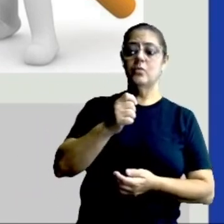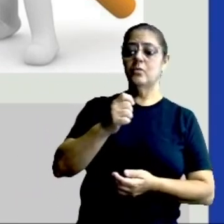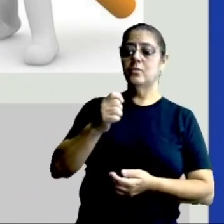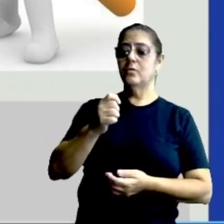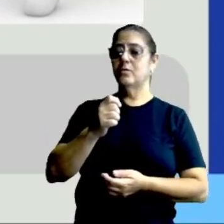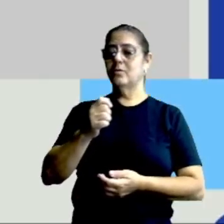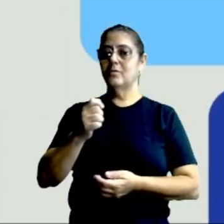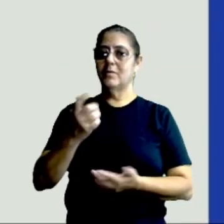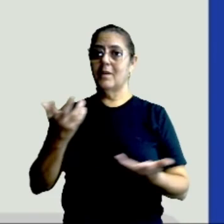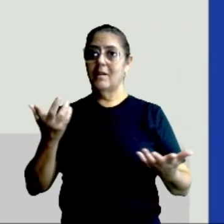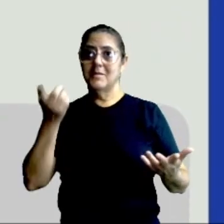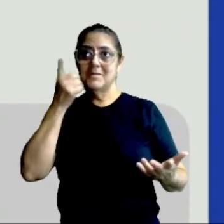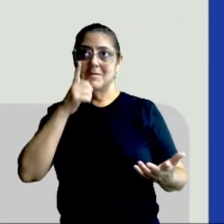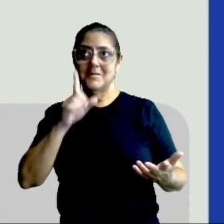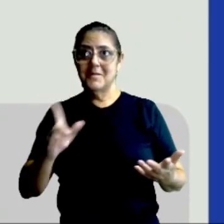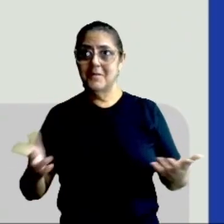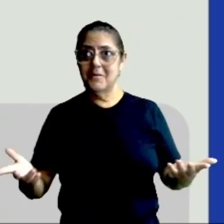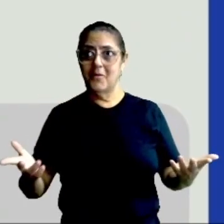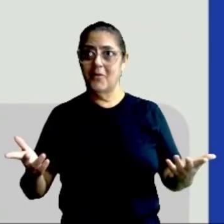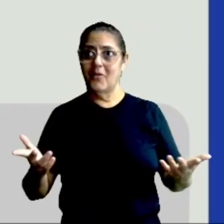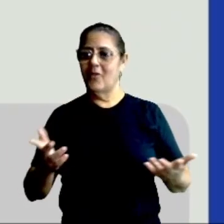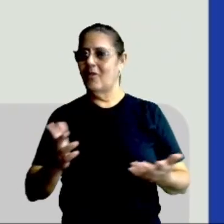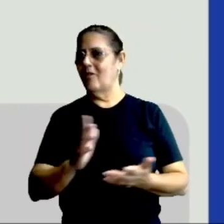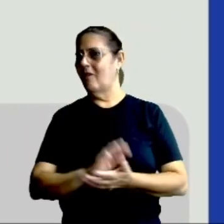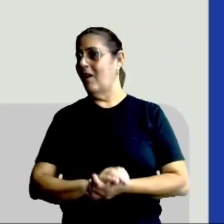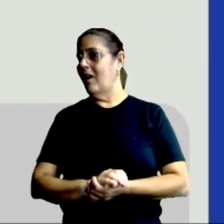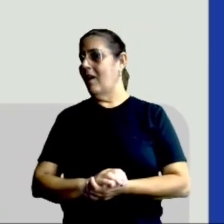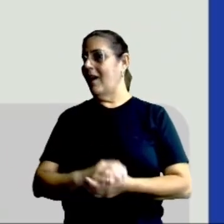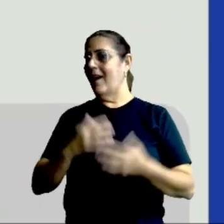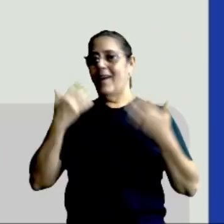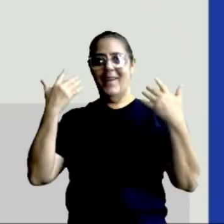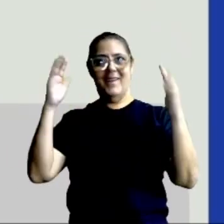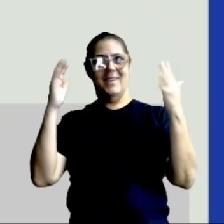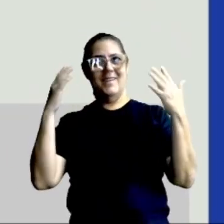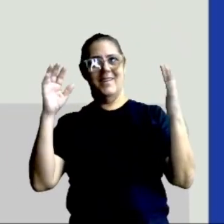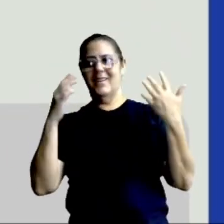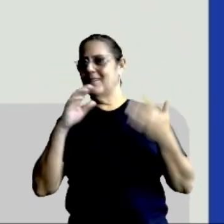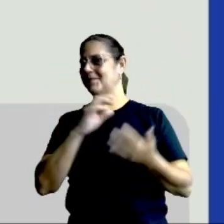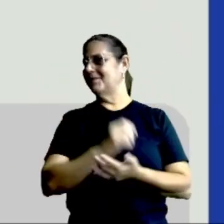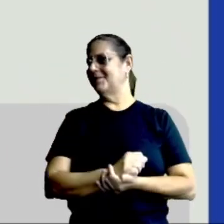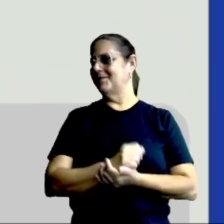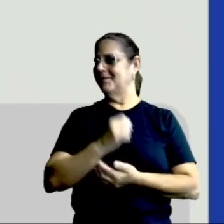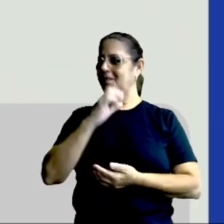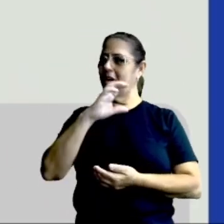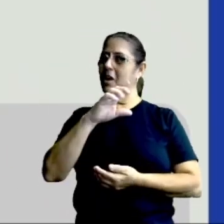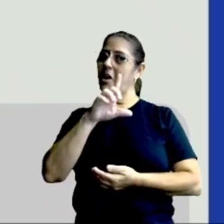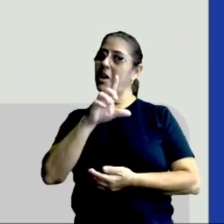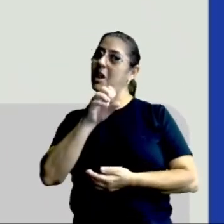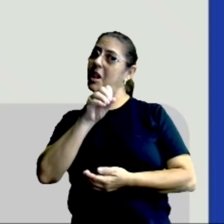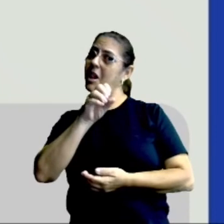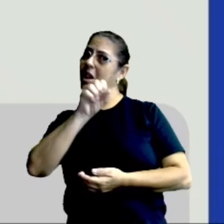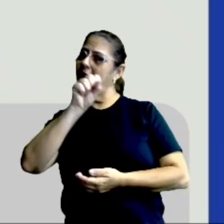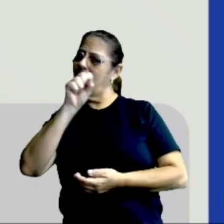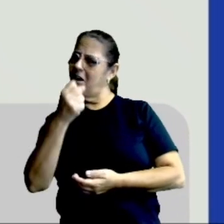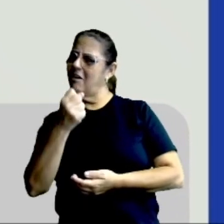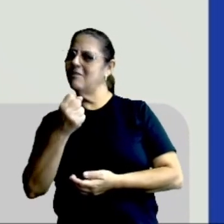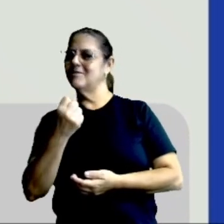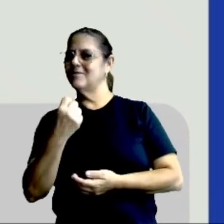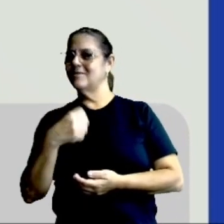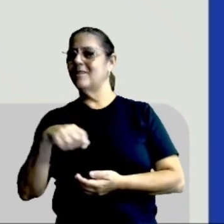vocês. Vejam se vocês acertaram. Olha, close your book, é isso